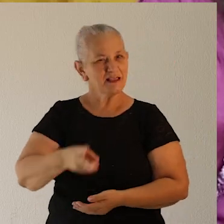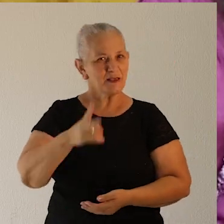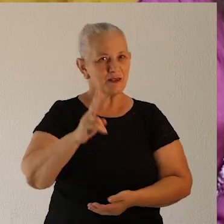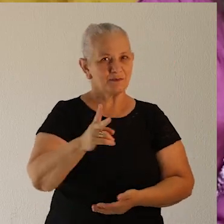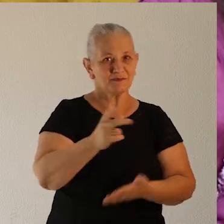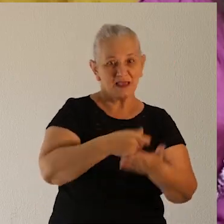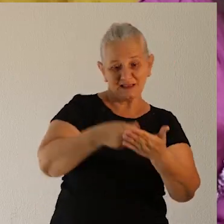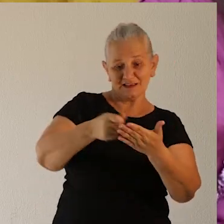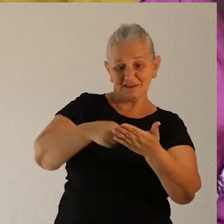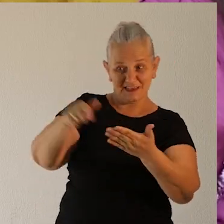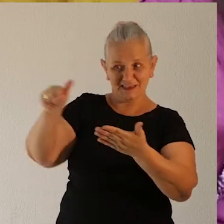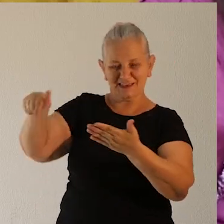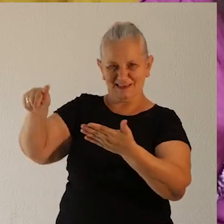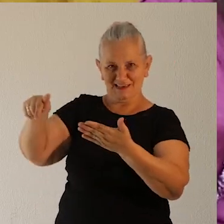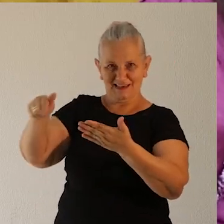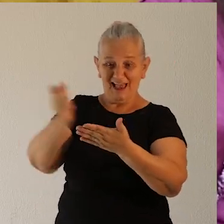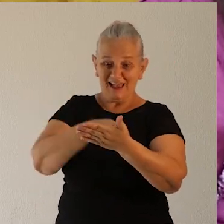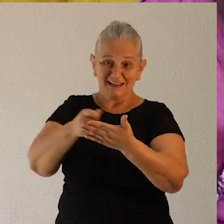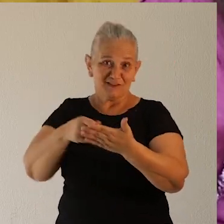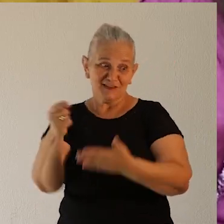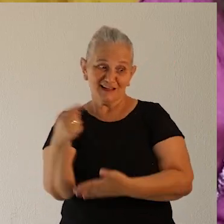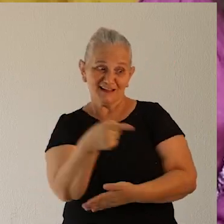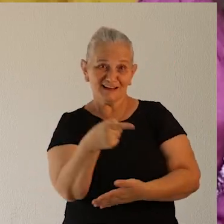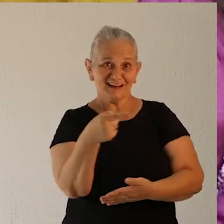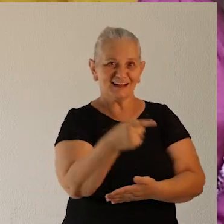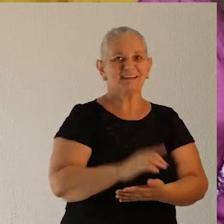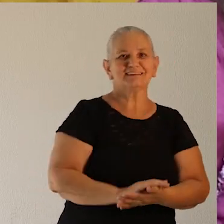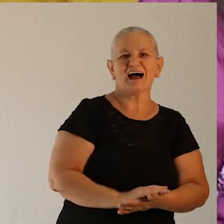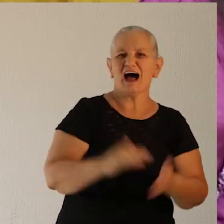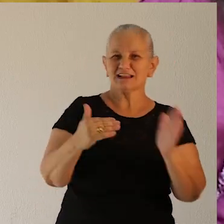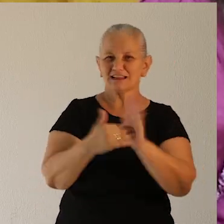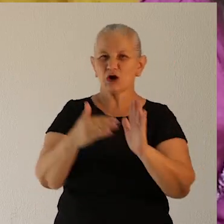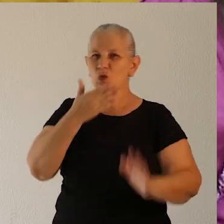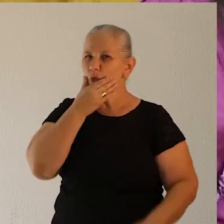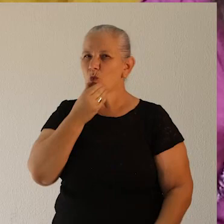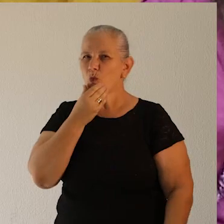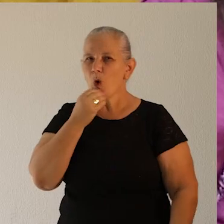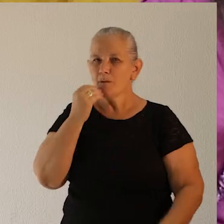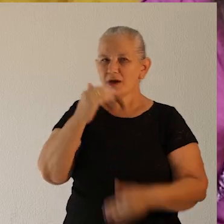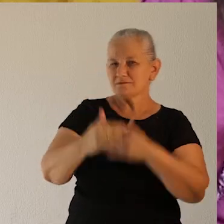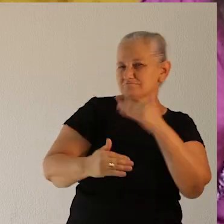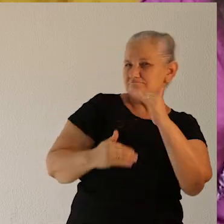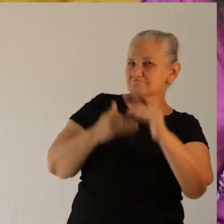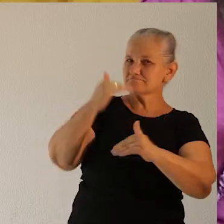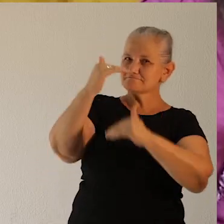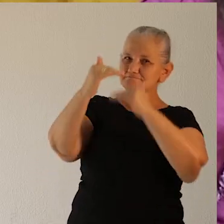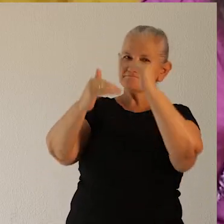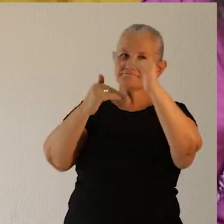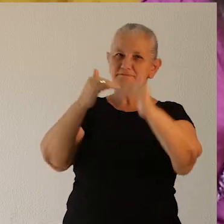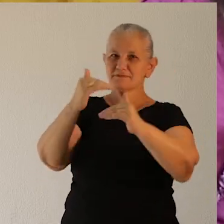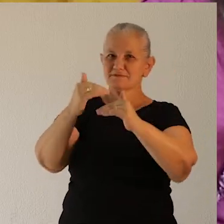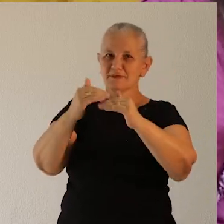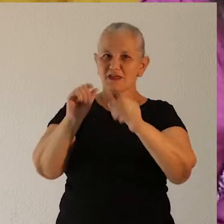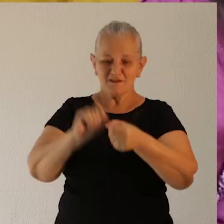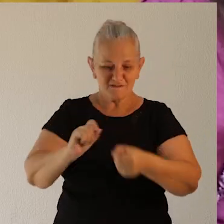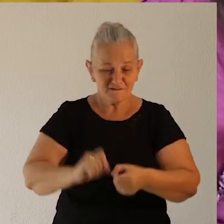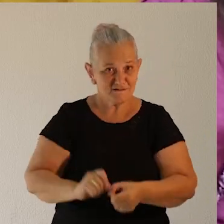Escreve daqui, escreve de lá. Até que o homem evoluiu inventando o papiro e